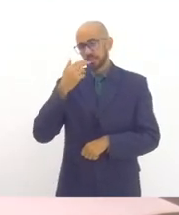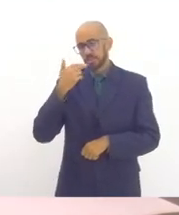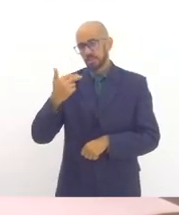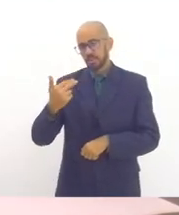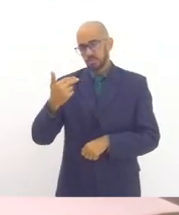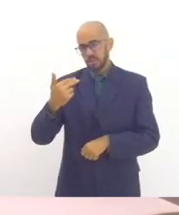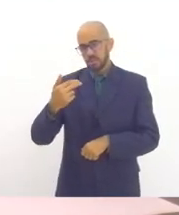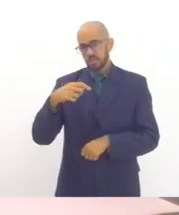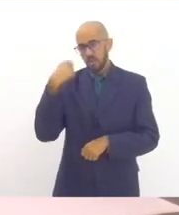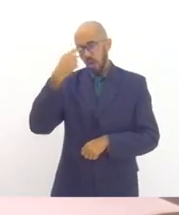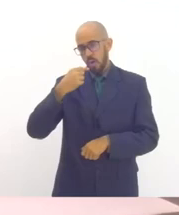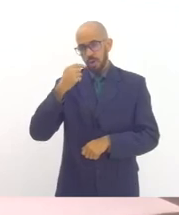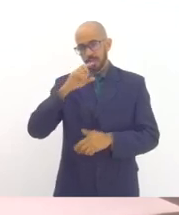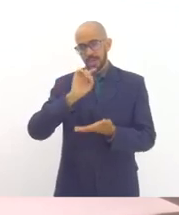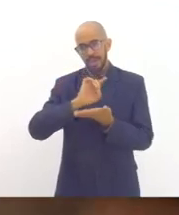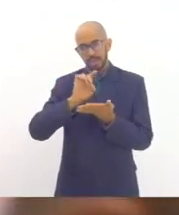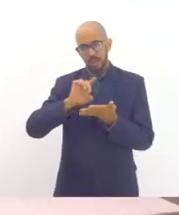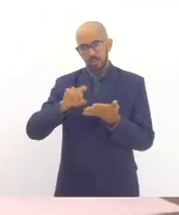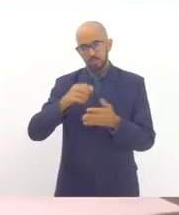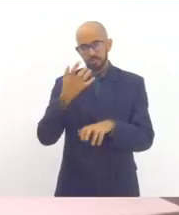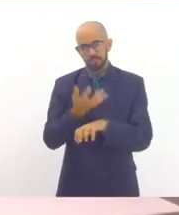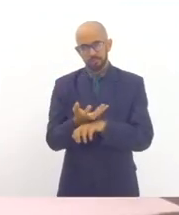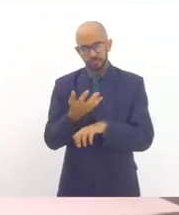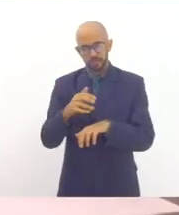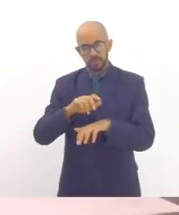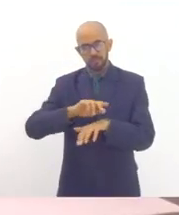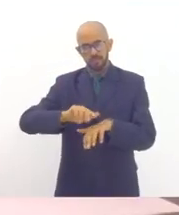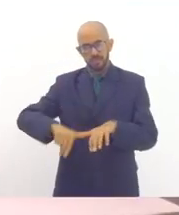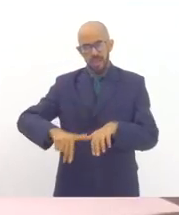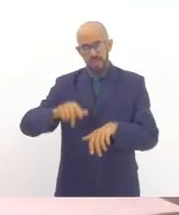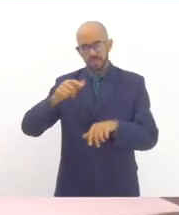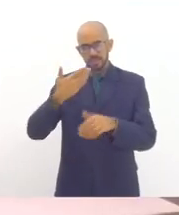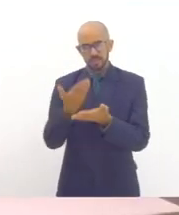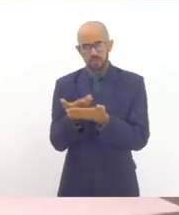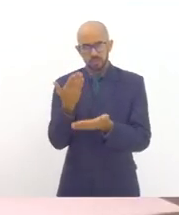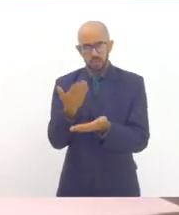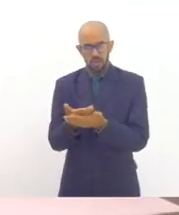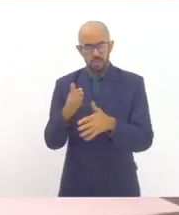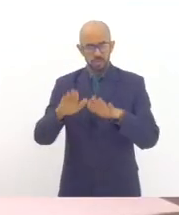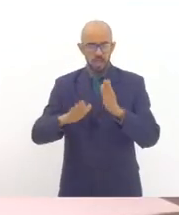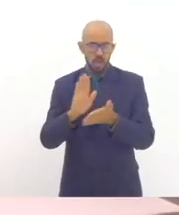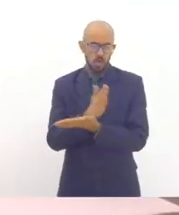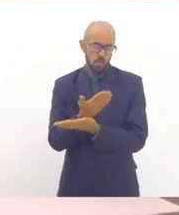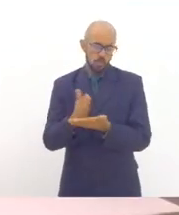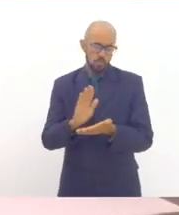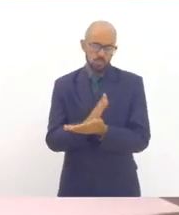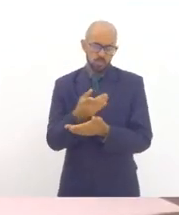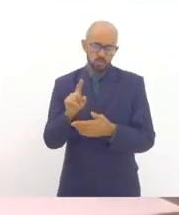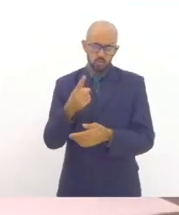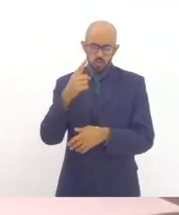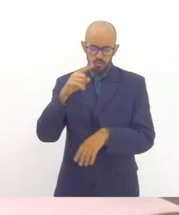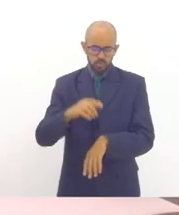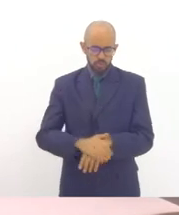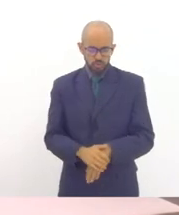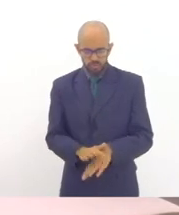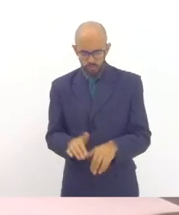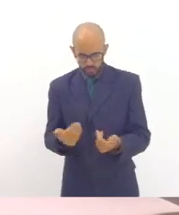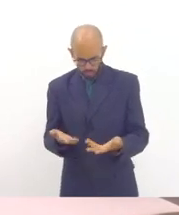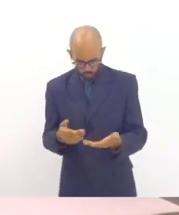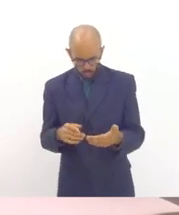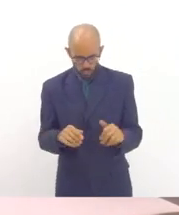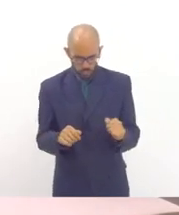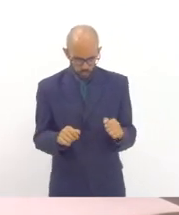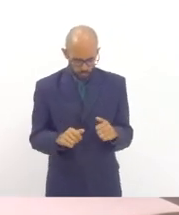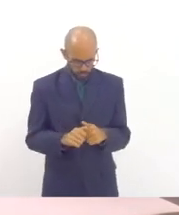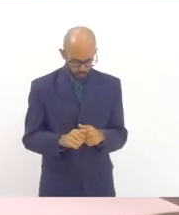e muitas vezes em várias escolas, algumas delas bem distantes. Então, esses foram,